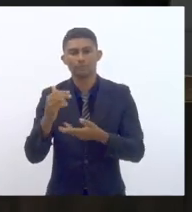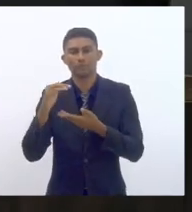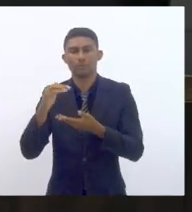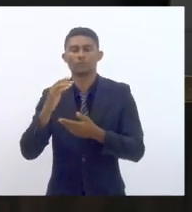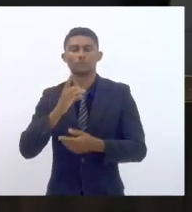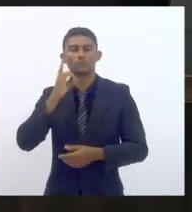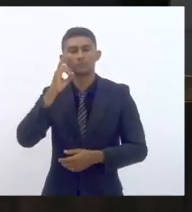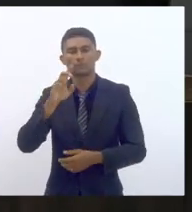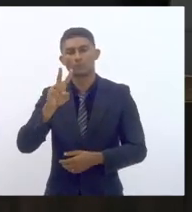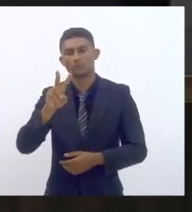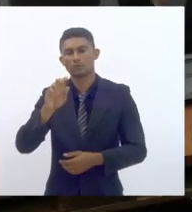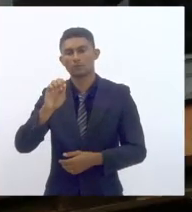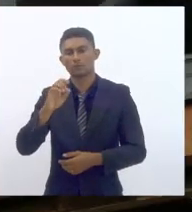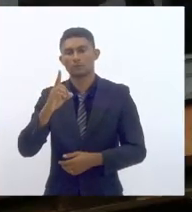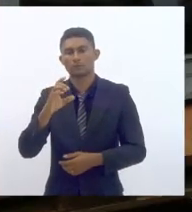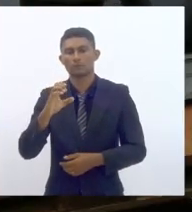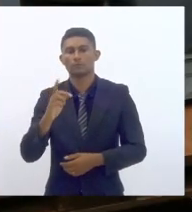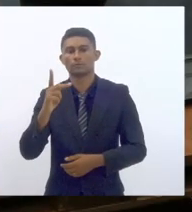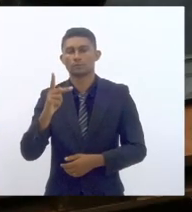deputado Valdec.